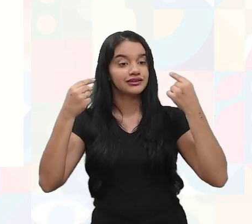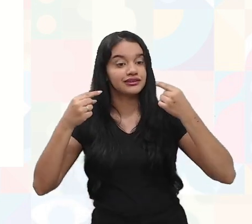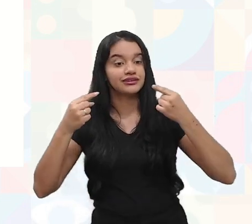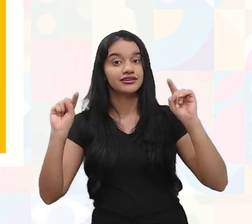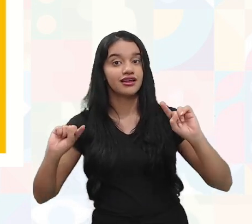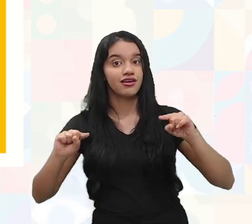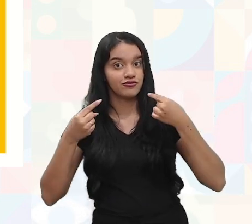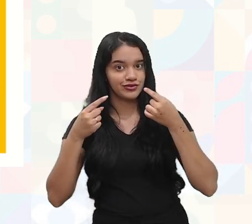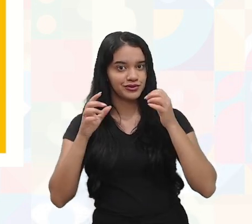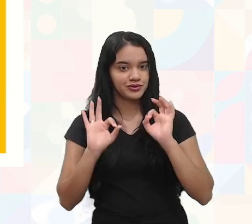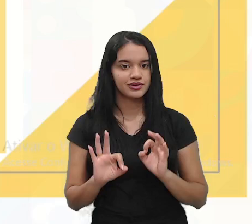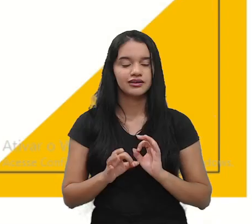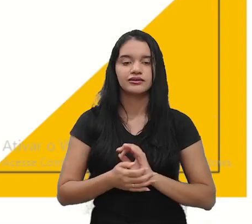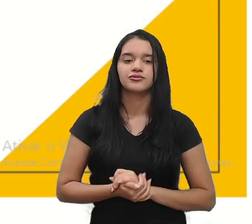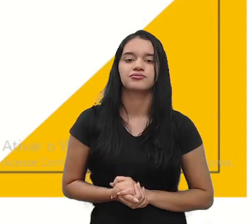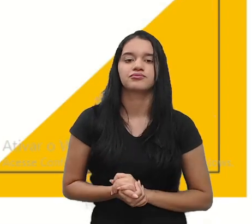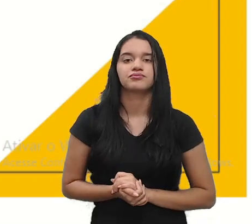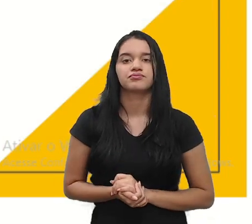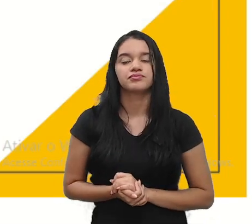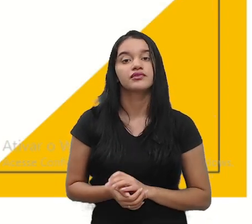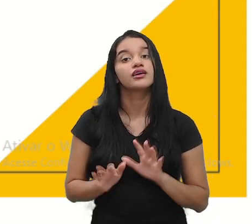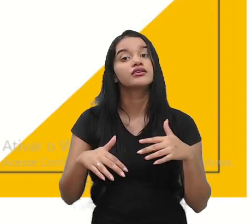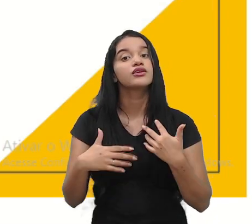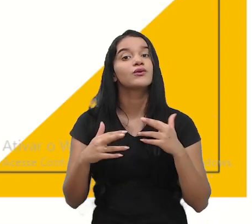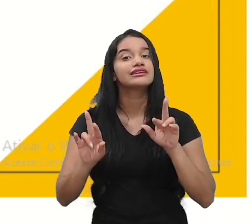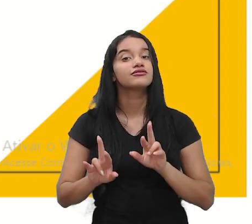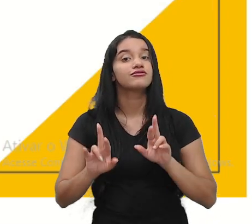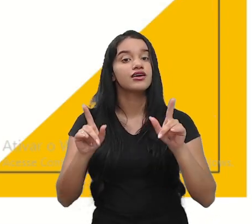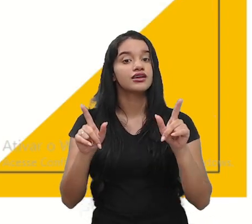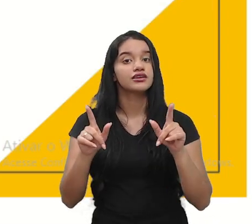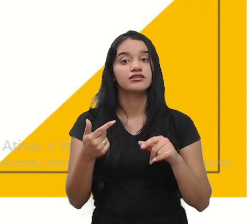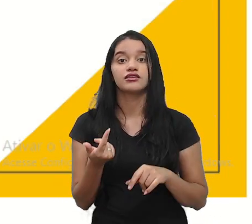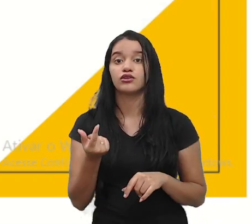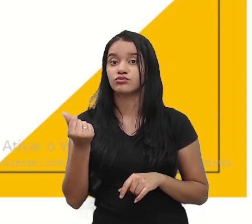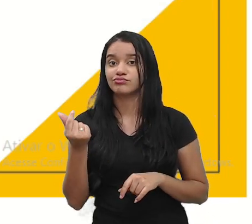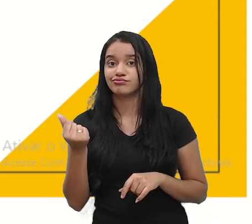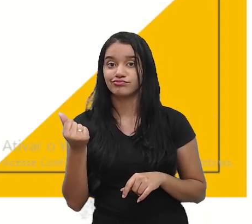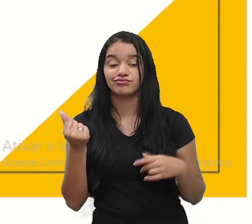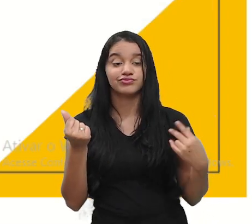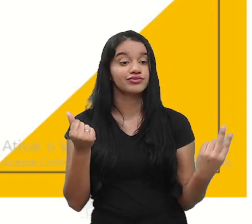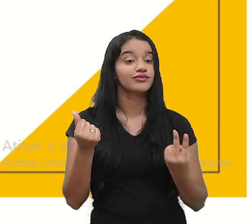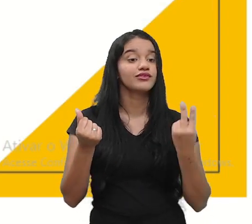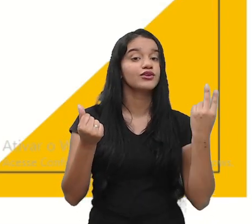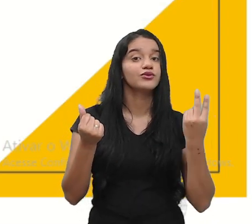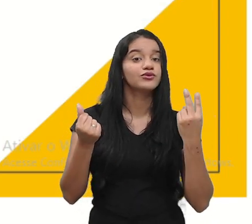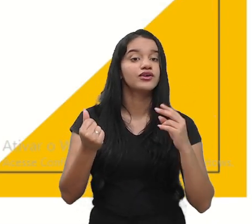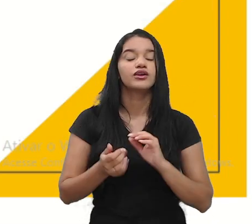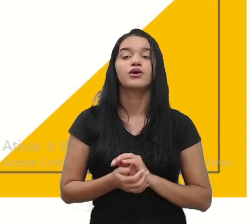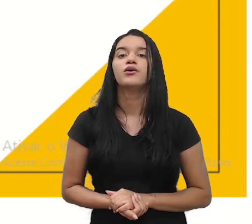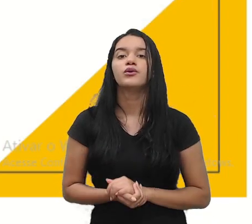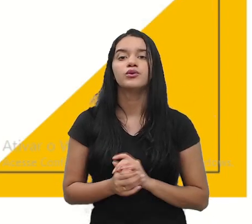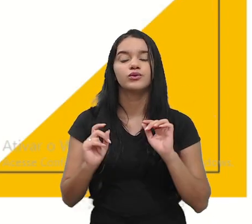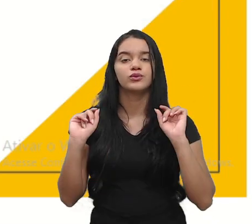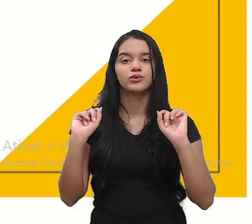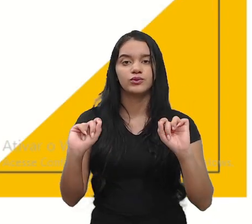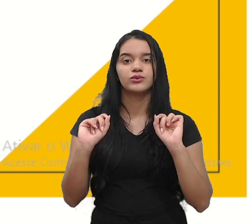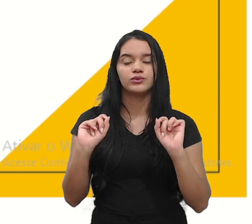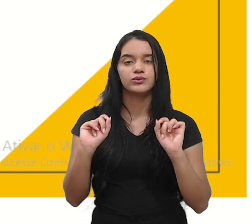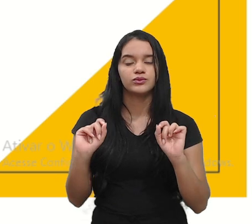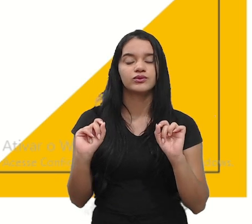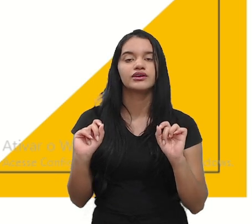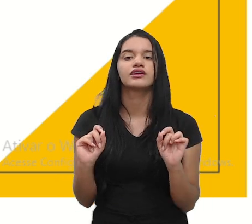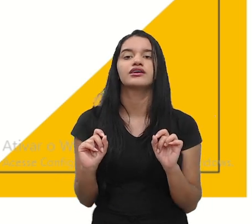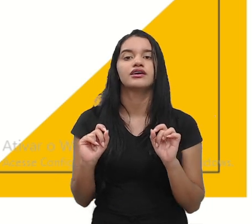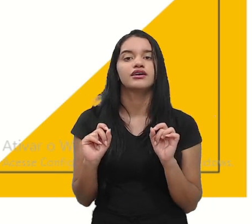certo? Então, a distinção sobre preço e valor. O preço, de acordo com o dicionário Oxford Linguagens,